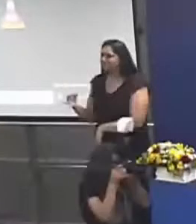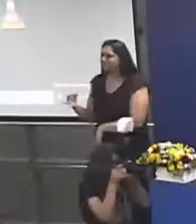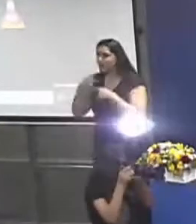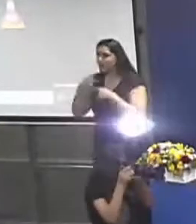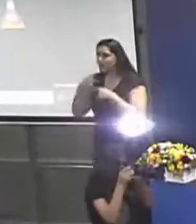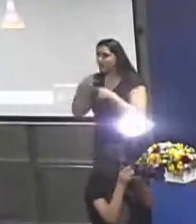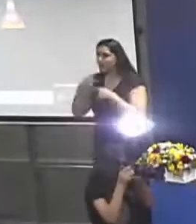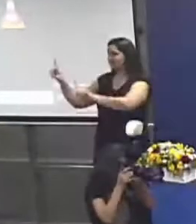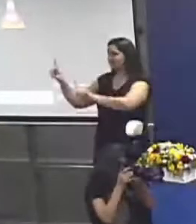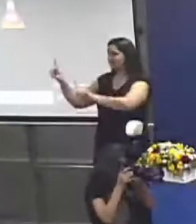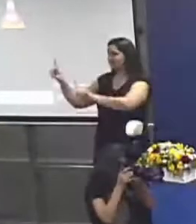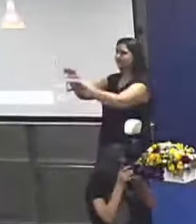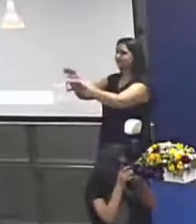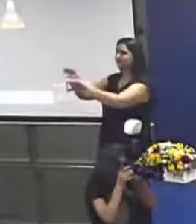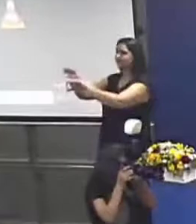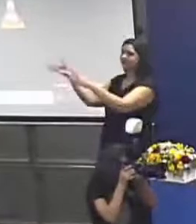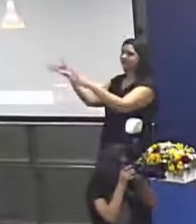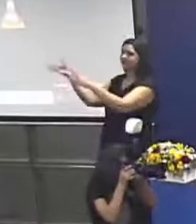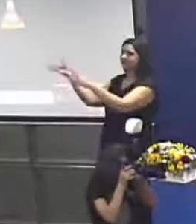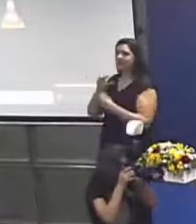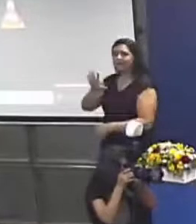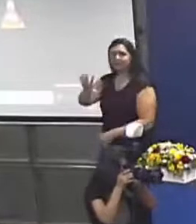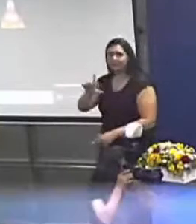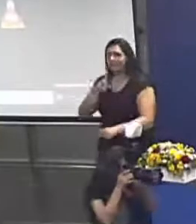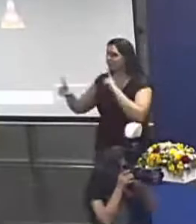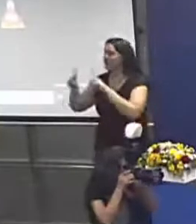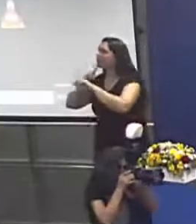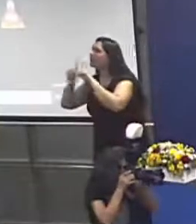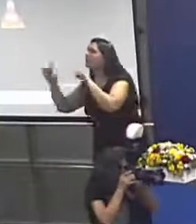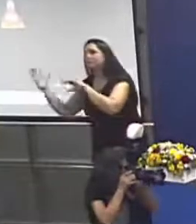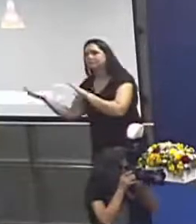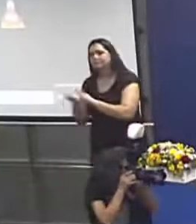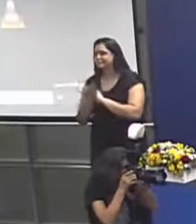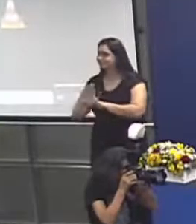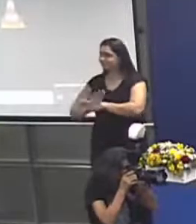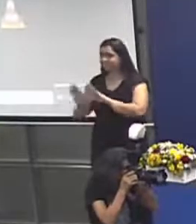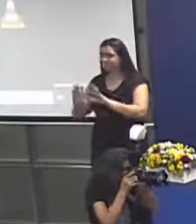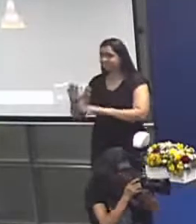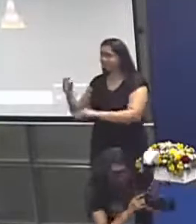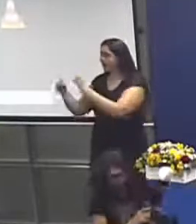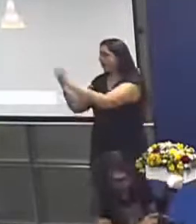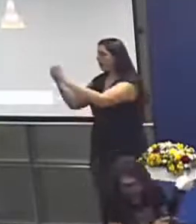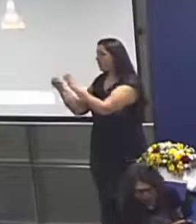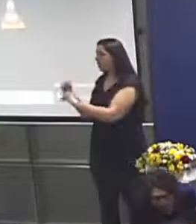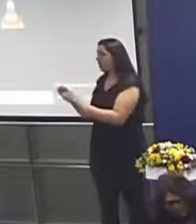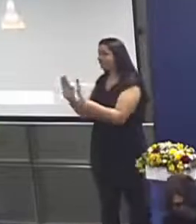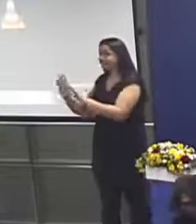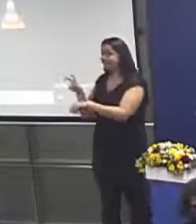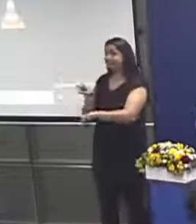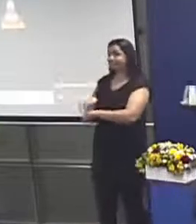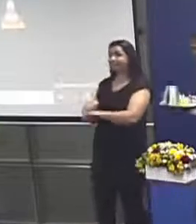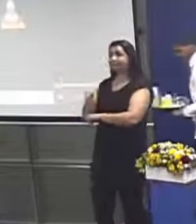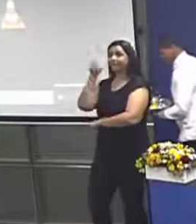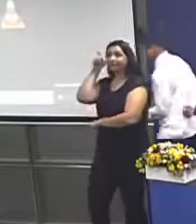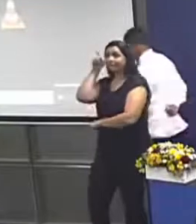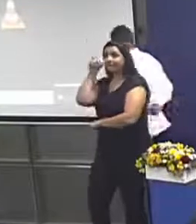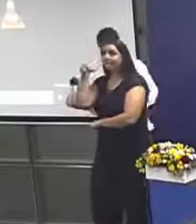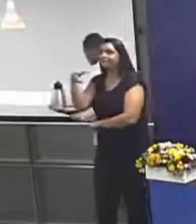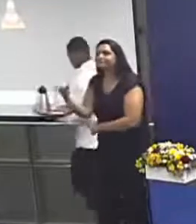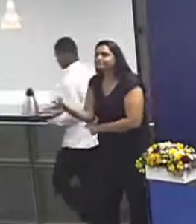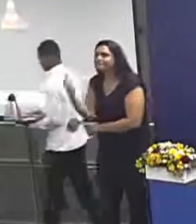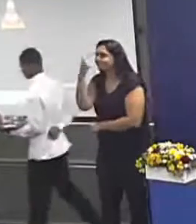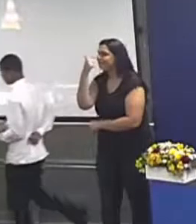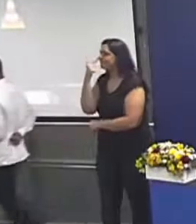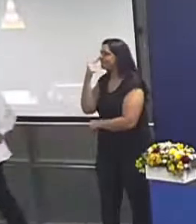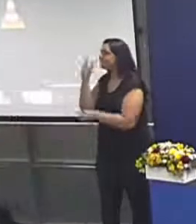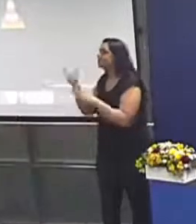dúvida, liguem a TV. Seu senso crítico vai nos ajudar. Vamos ver essas novelas, acabou de começar. Olha o perfil de